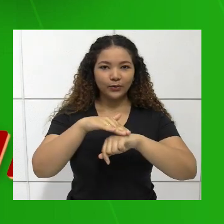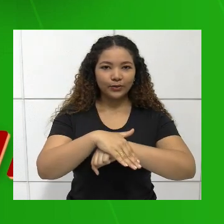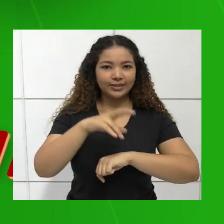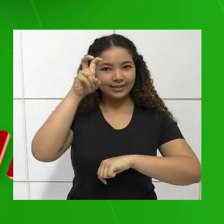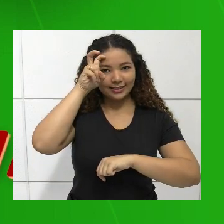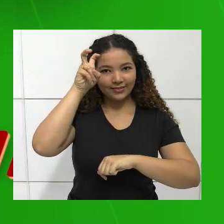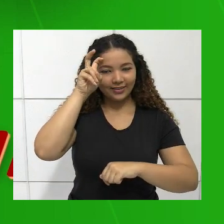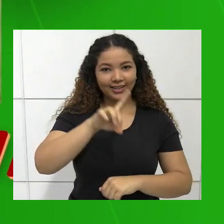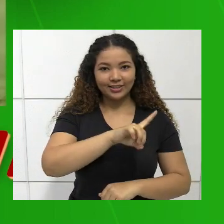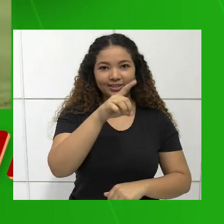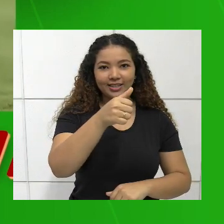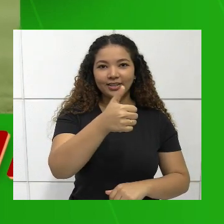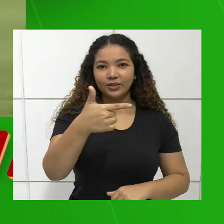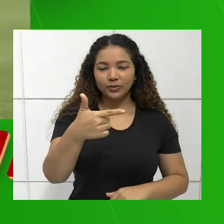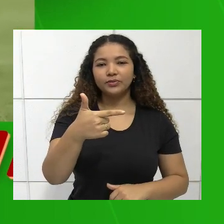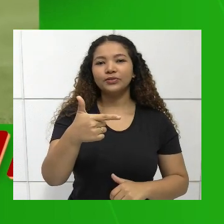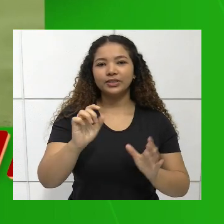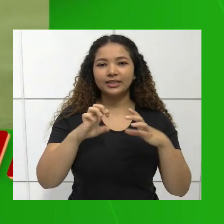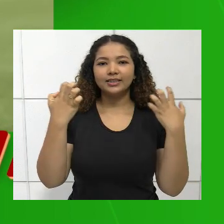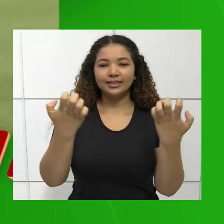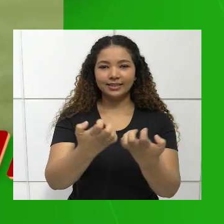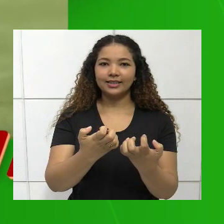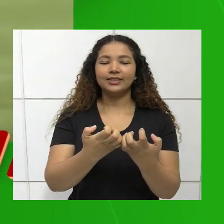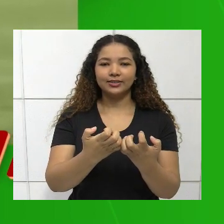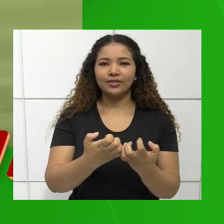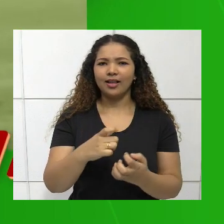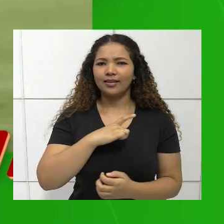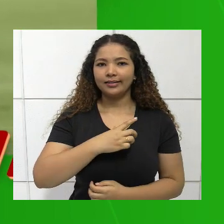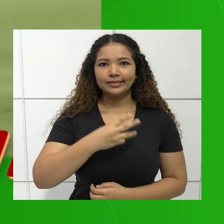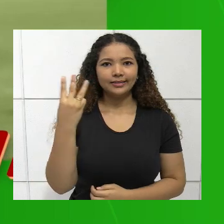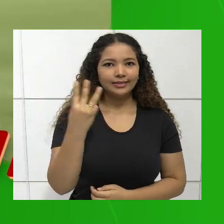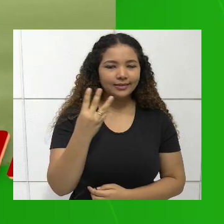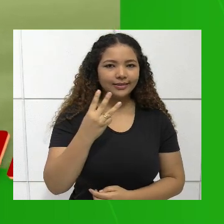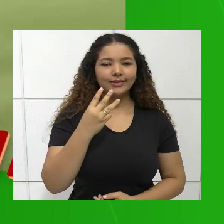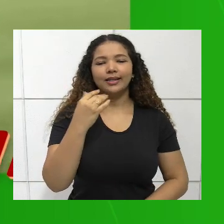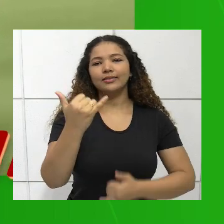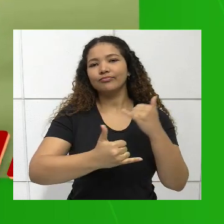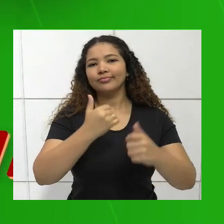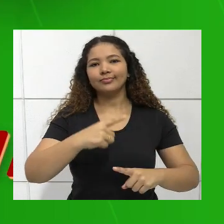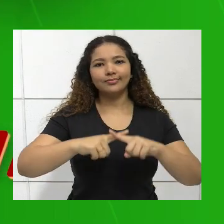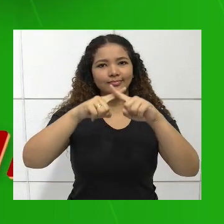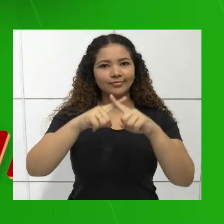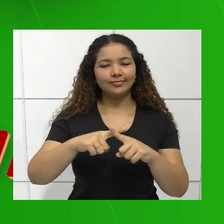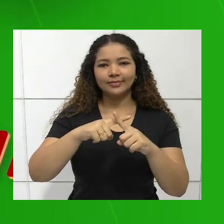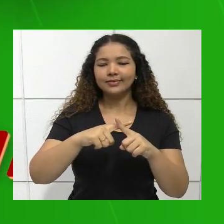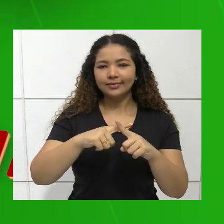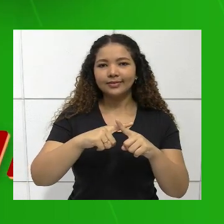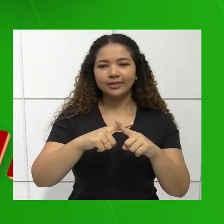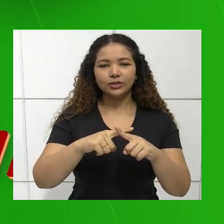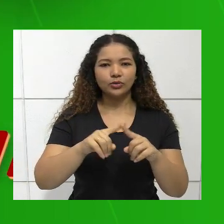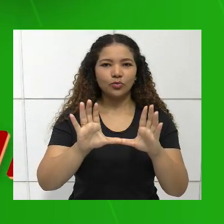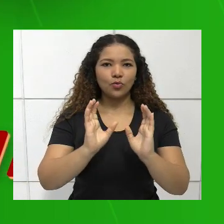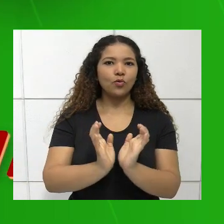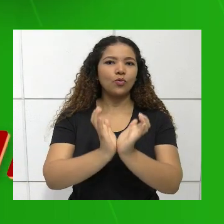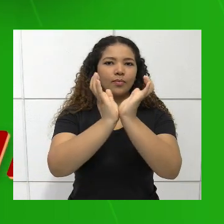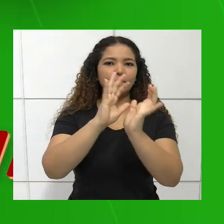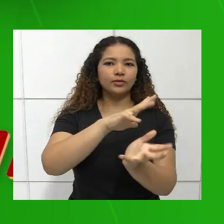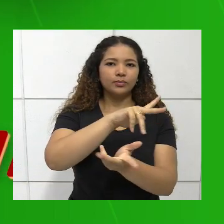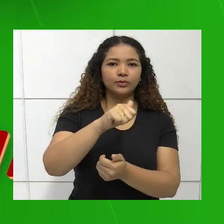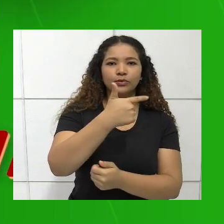12, na Arena Pantanal, em Cuiabá, pela terceira rodada das eliminatórias da Copa do Mundo